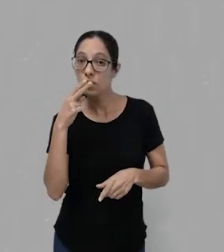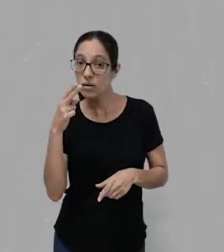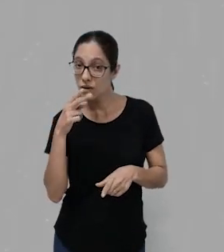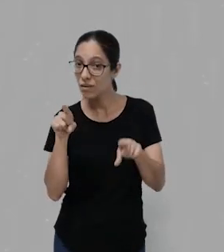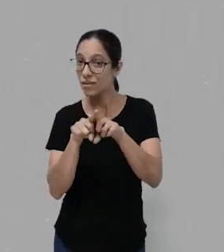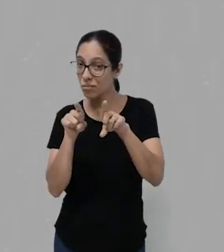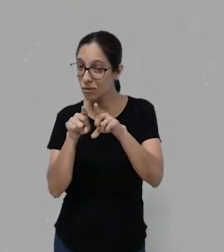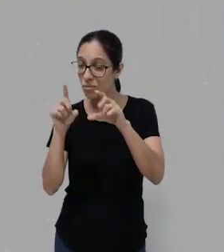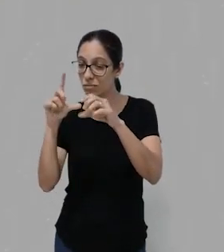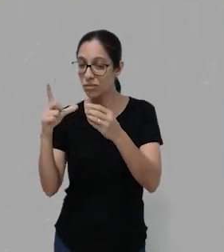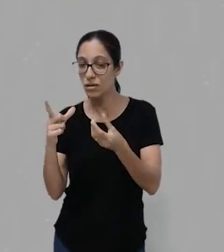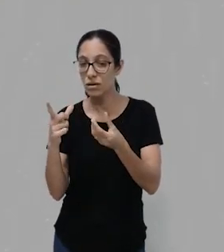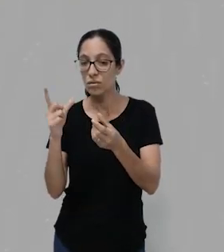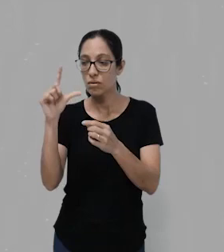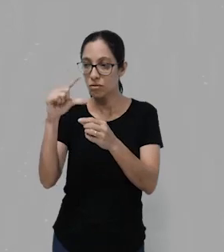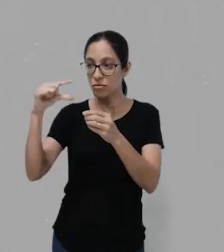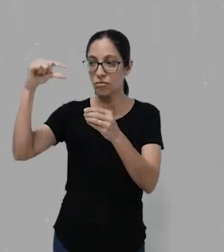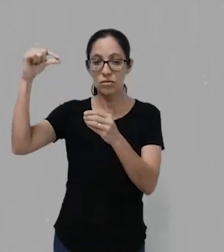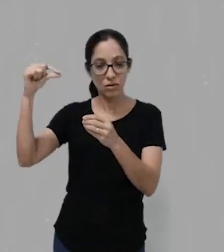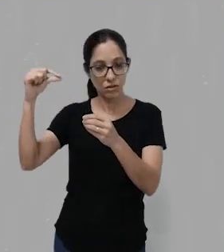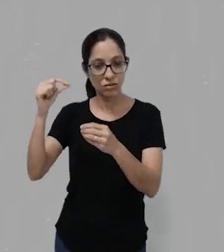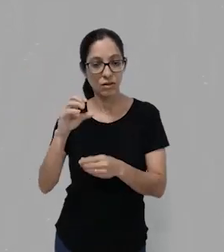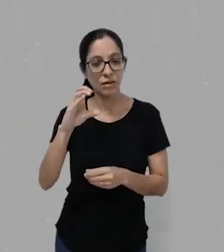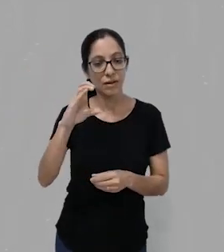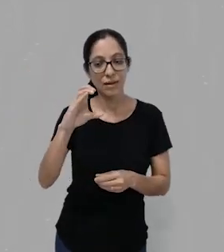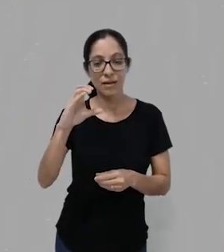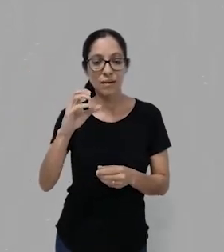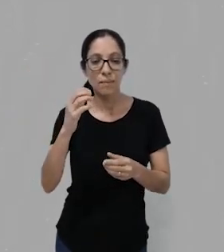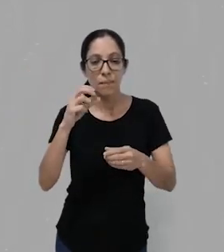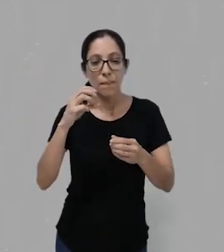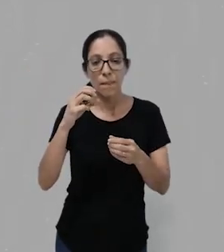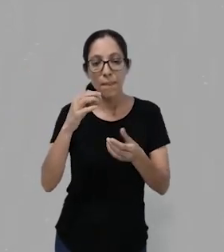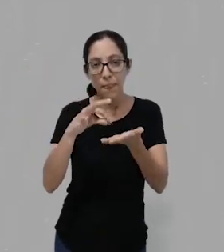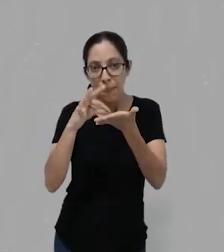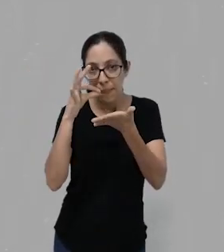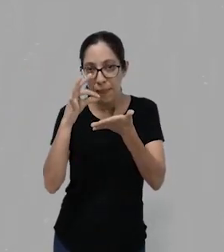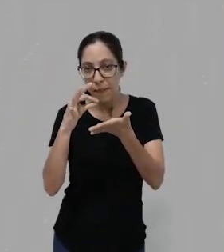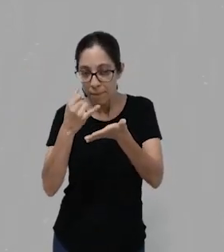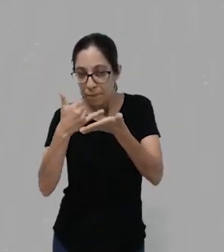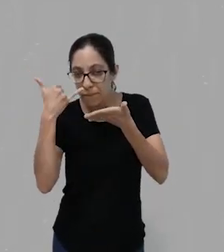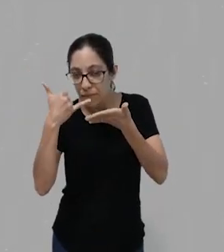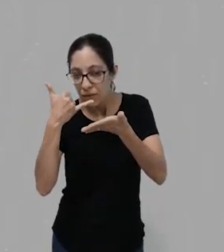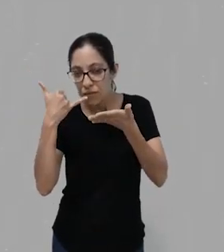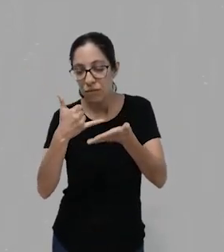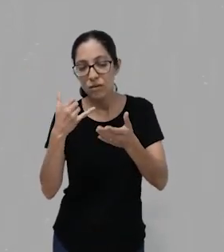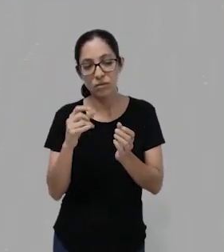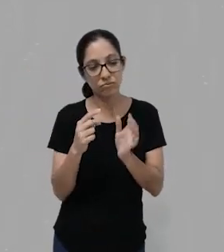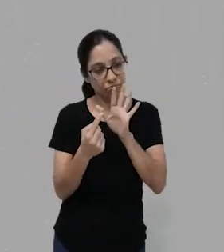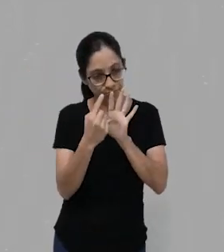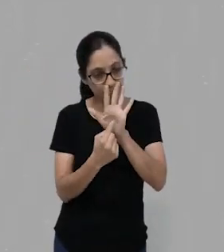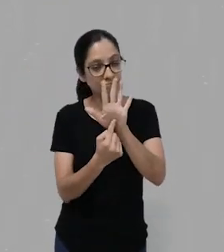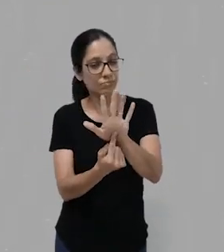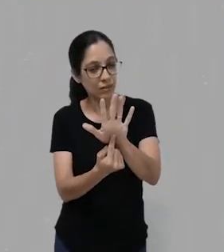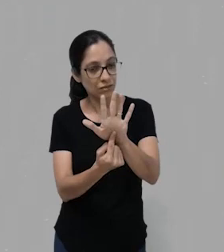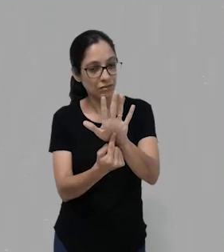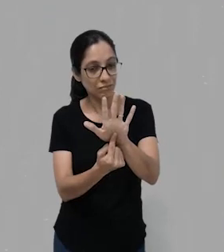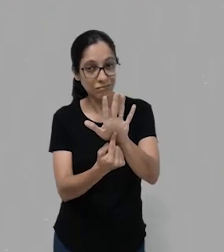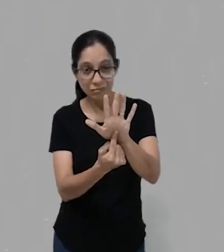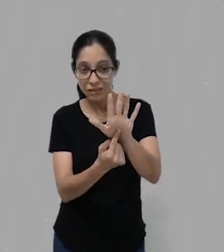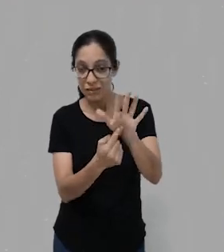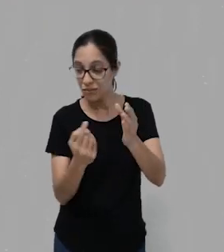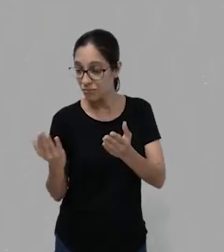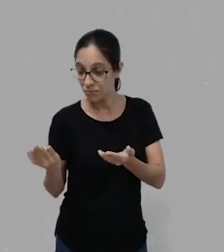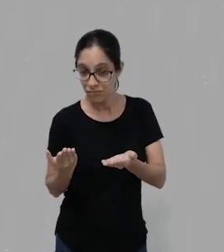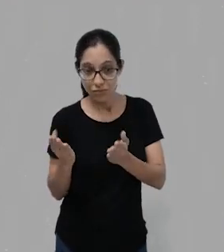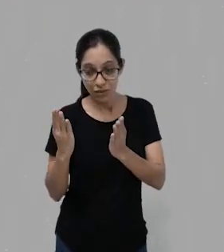A maconha, a cannabis sativa. Tá aqui, eu coloquei aqui a imagem aqui, uma plantinha de maconha e coloquei do lado um